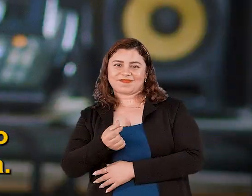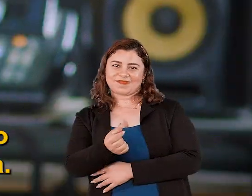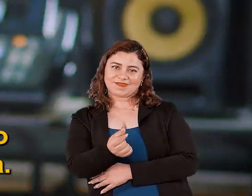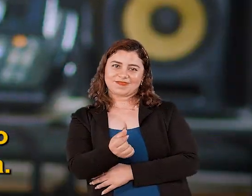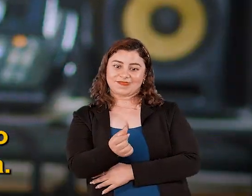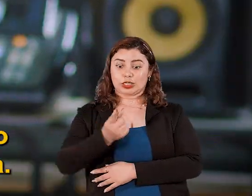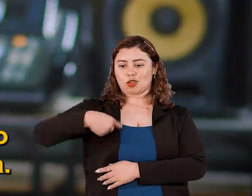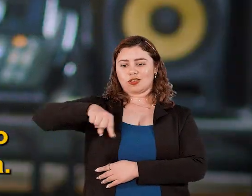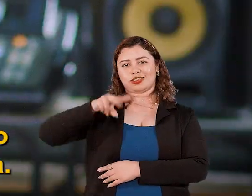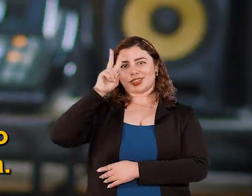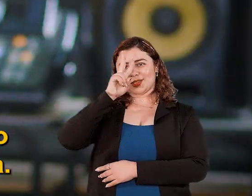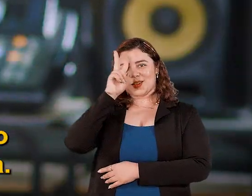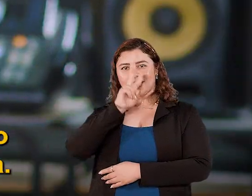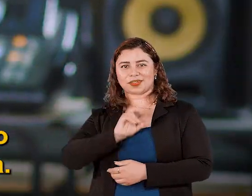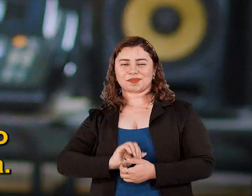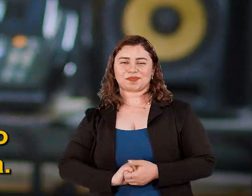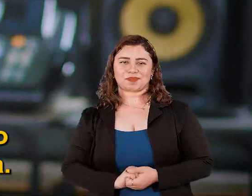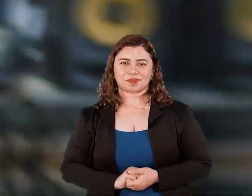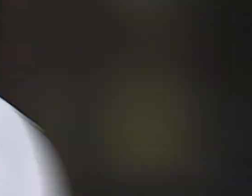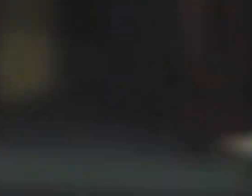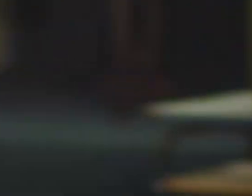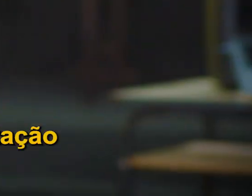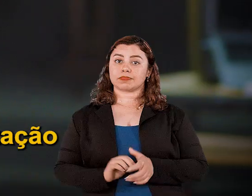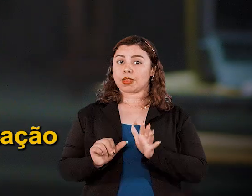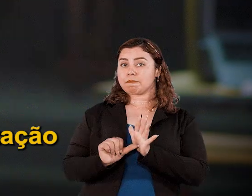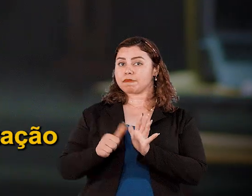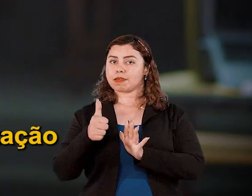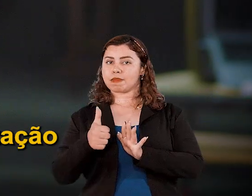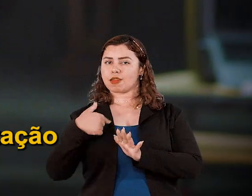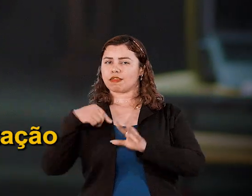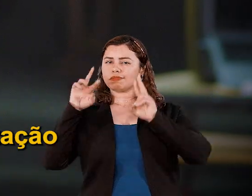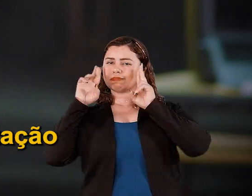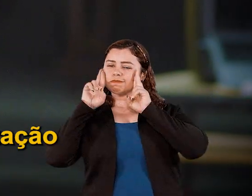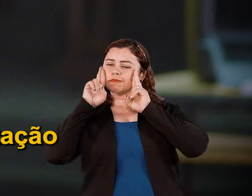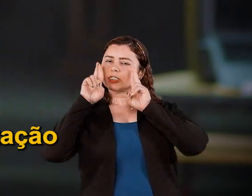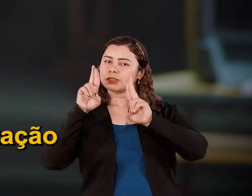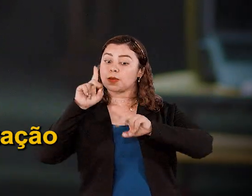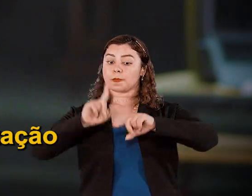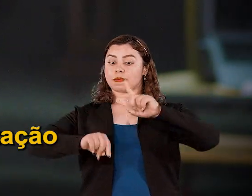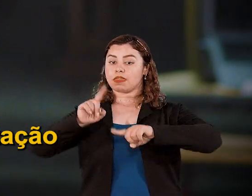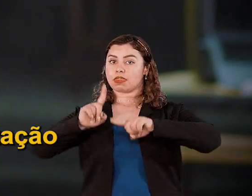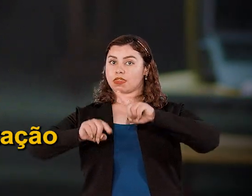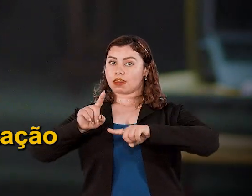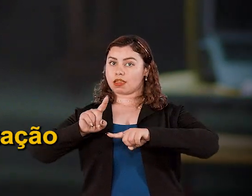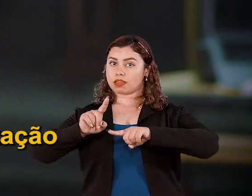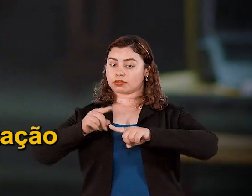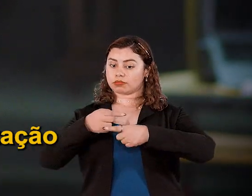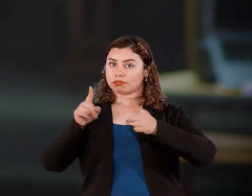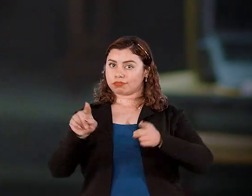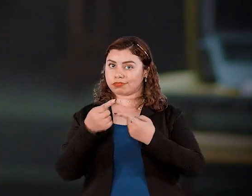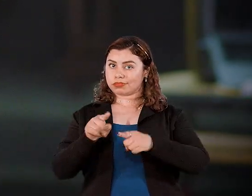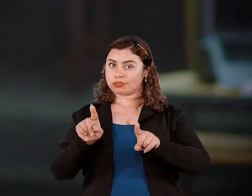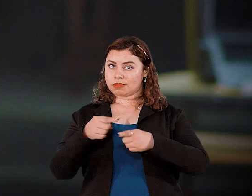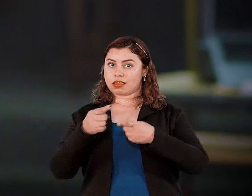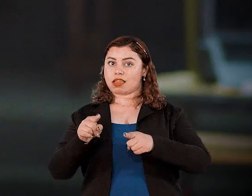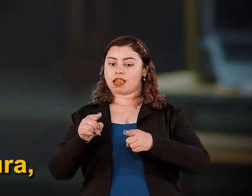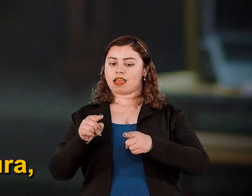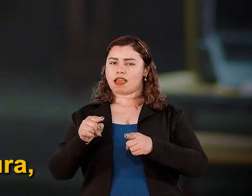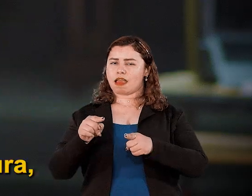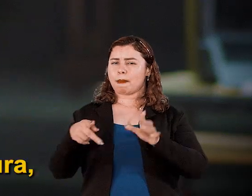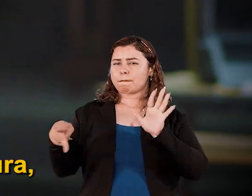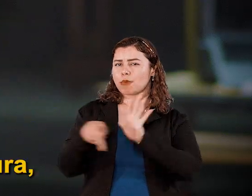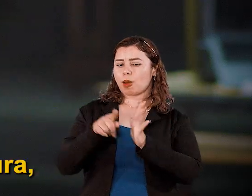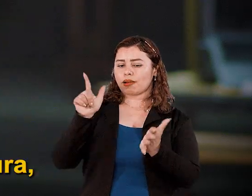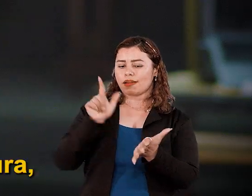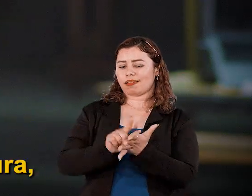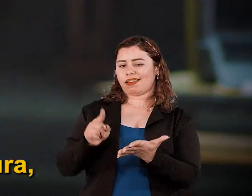registro digital eterno da nossa história. Primeiro, eu respeitei a instrumentação da partitura que eu adquiri.